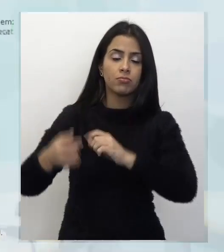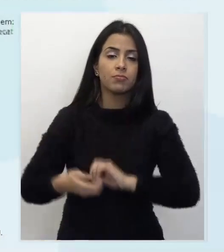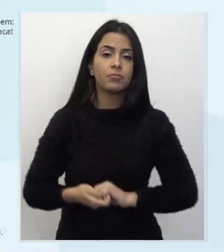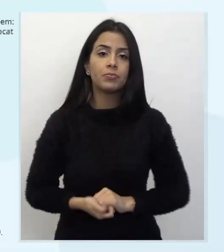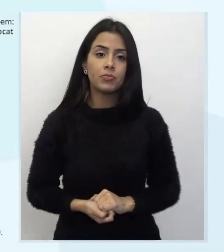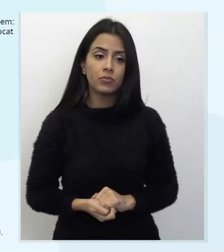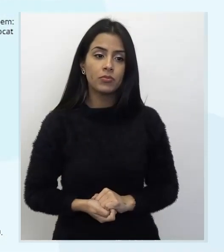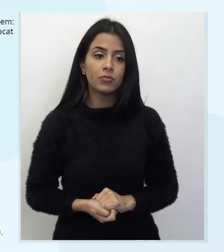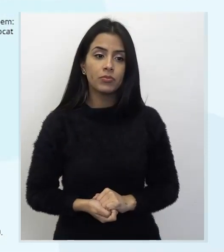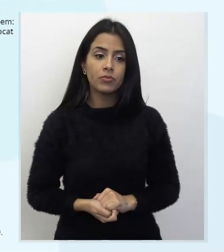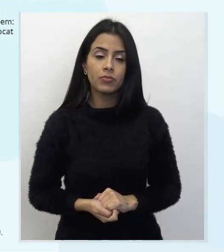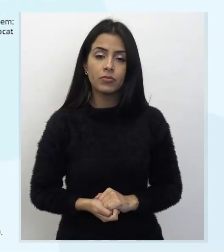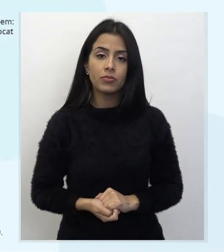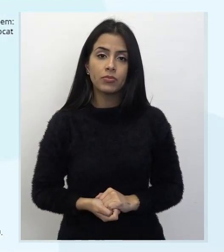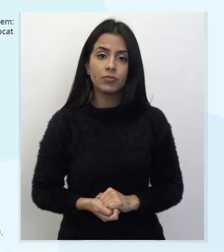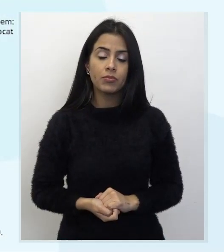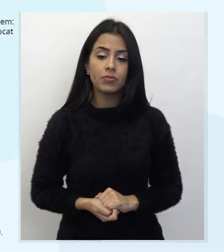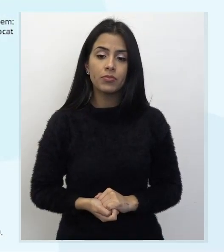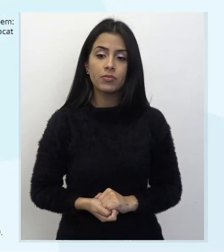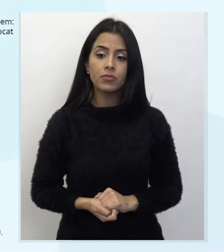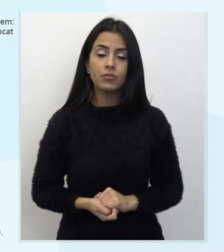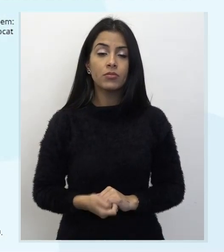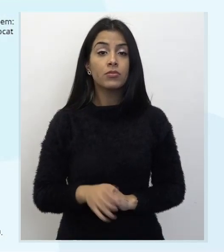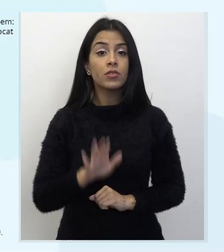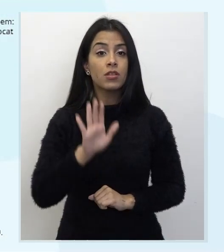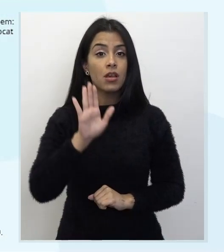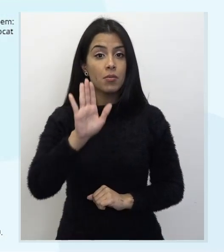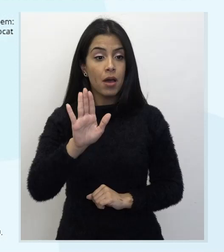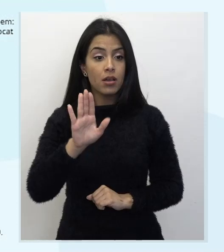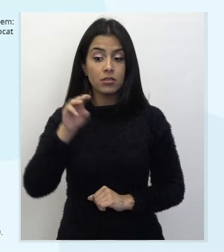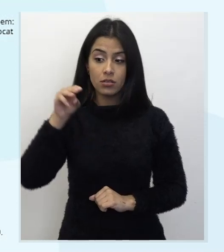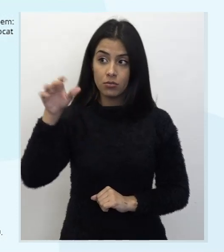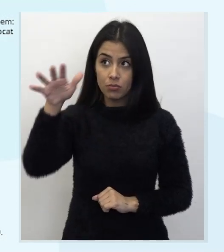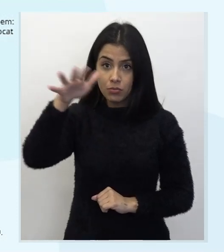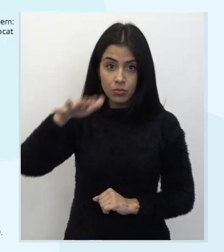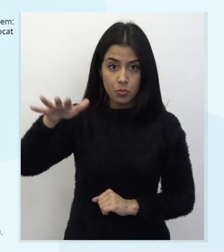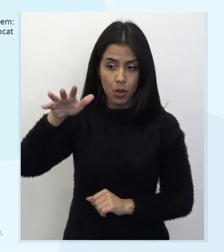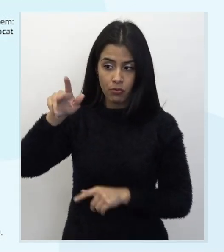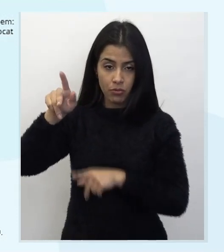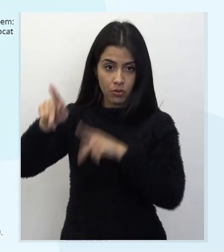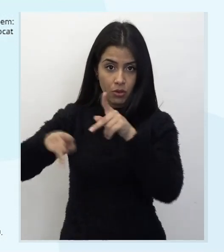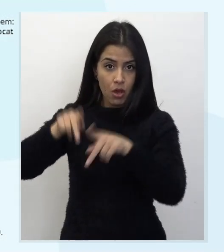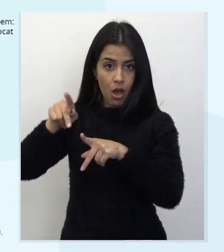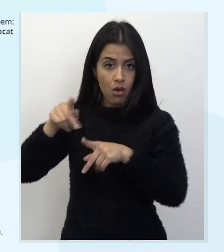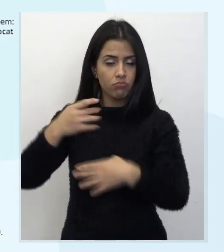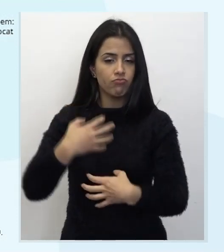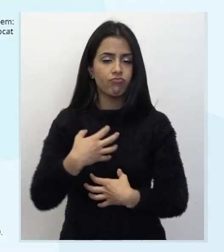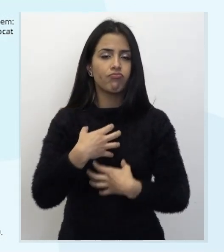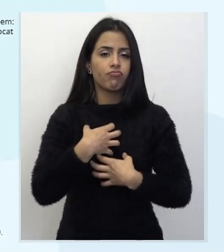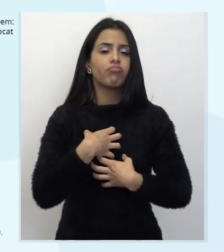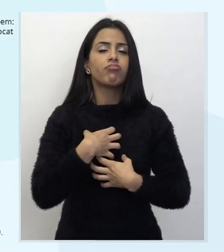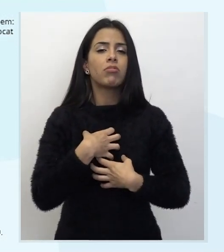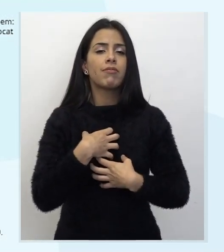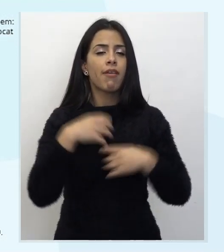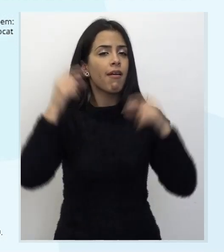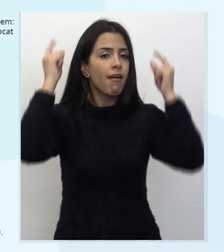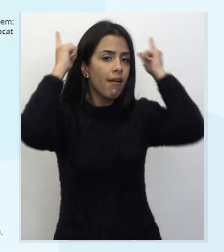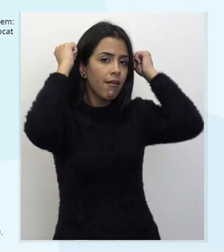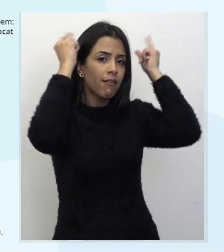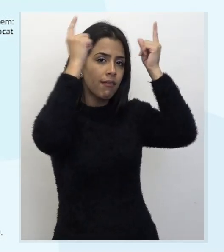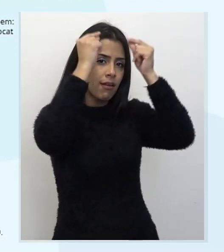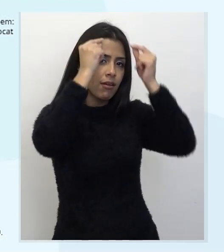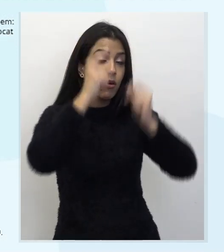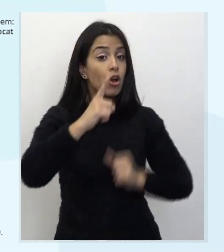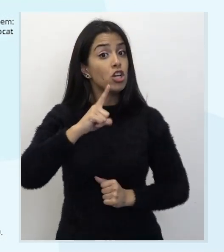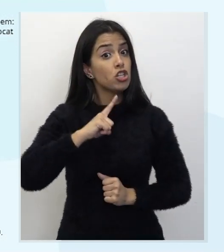lá no nosso mapa, mesmo assim, os macedônios se consideravam gregos, embora eles tivessem um estilo político e